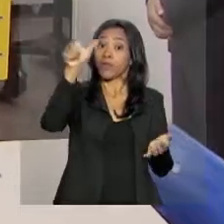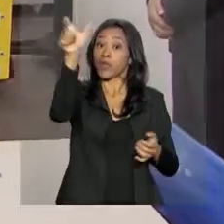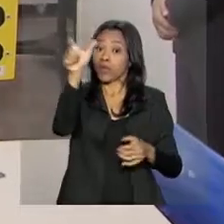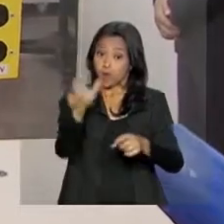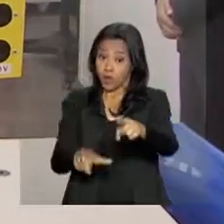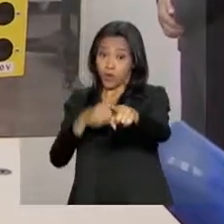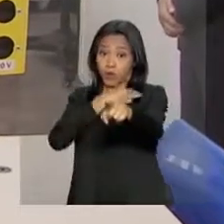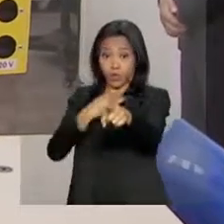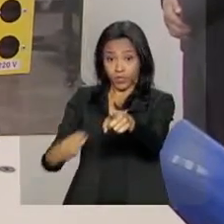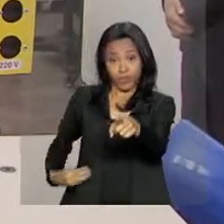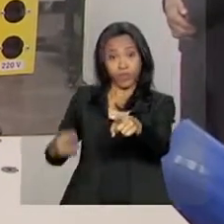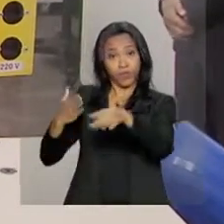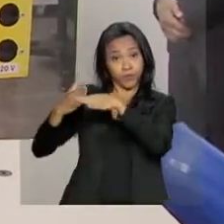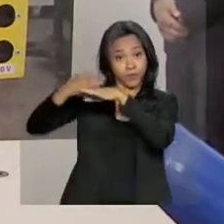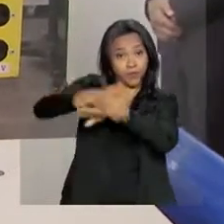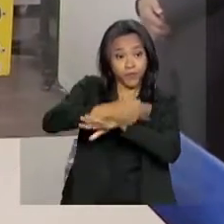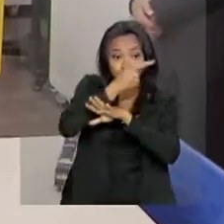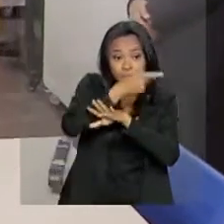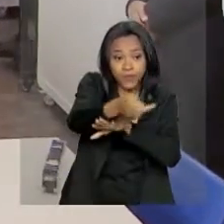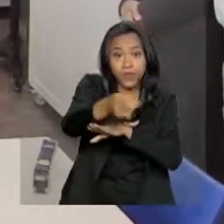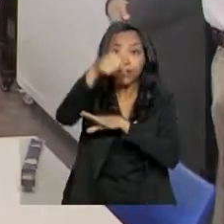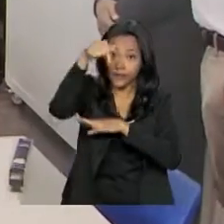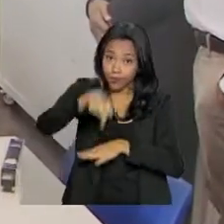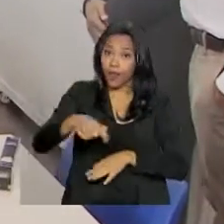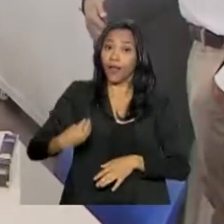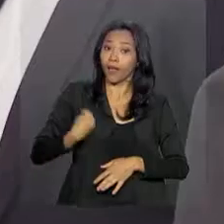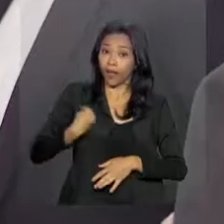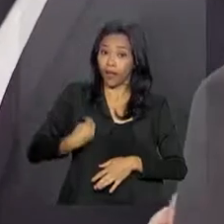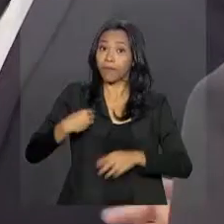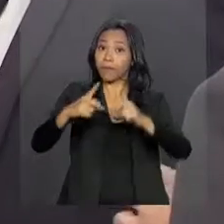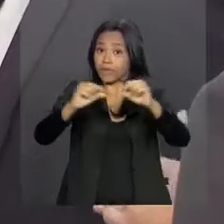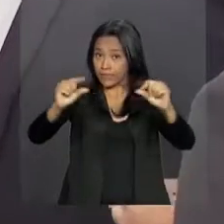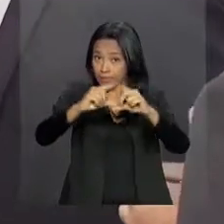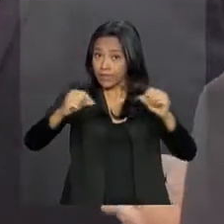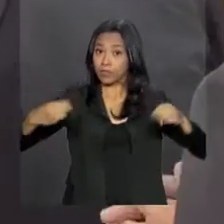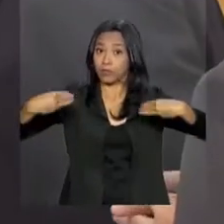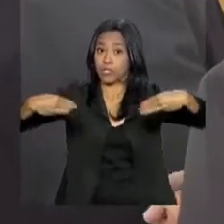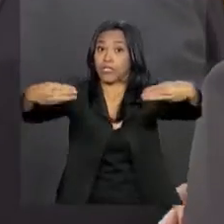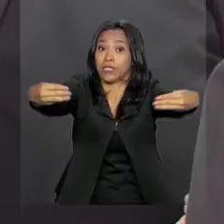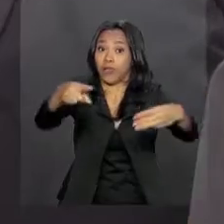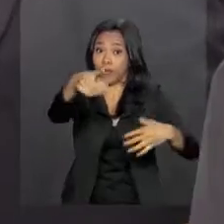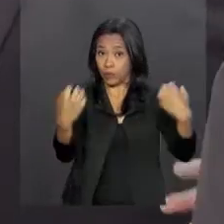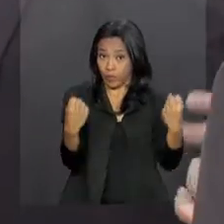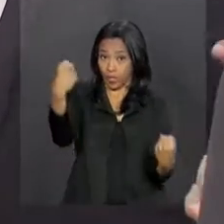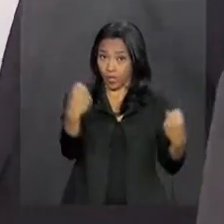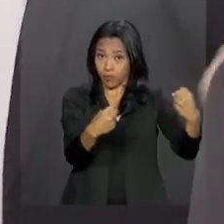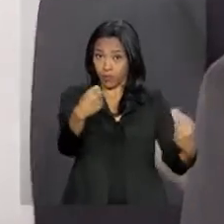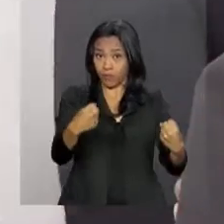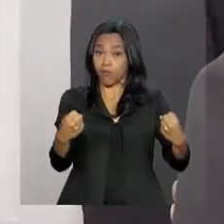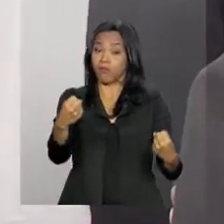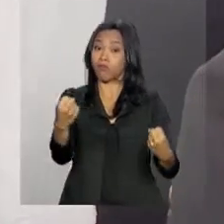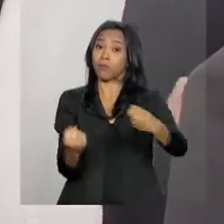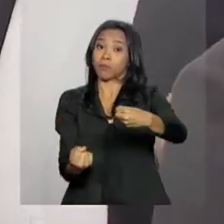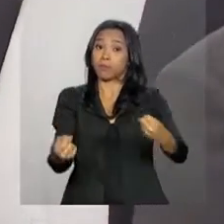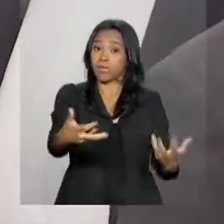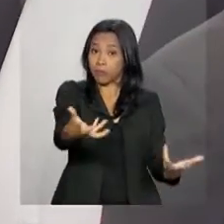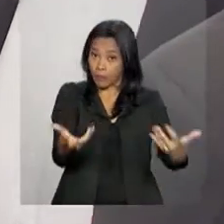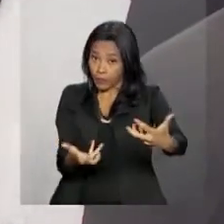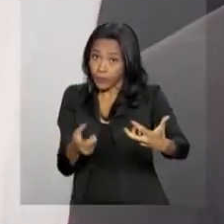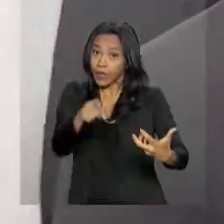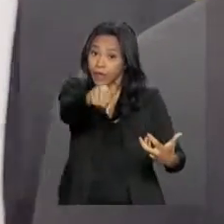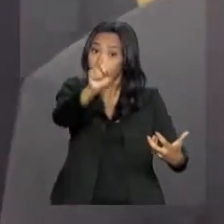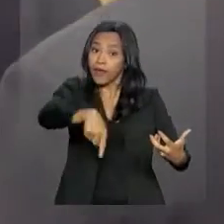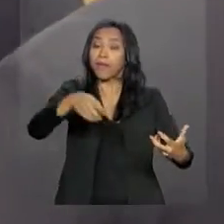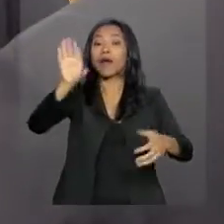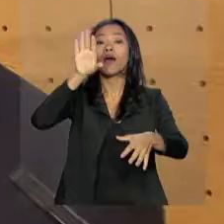o laboratório que está estacionado na esplanada dos ministérios em brasília e defendeu a importância do projeto para formar profissionais